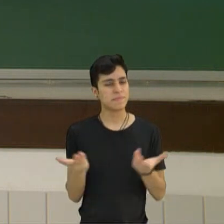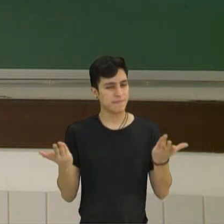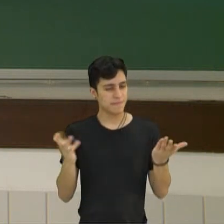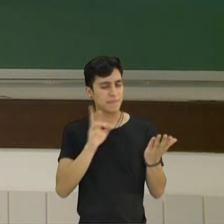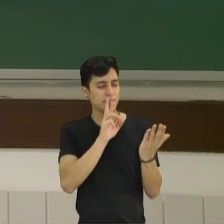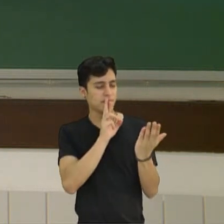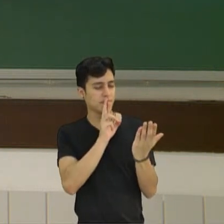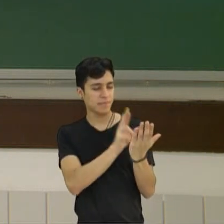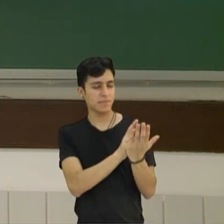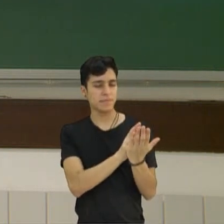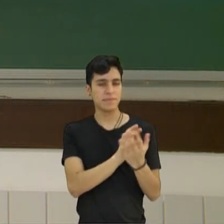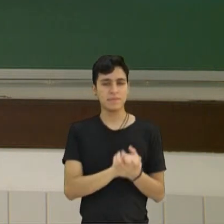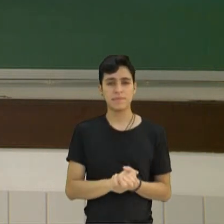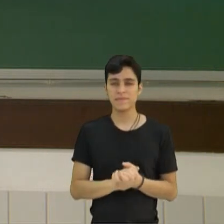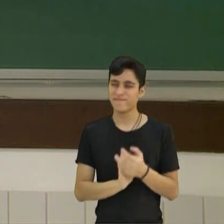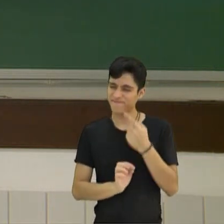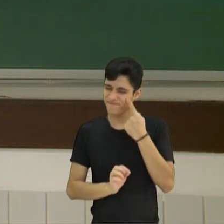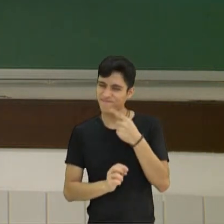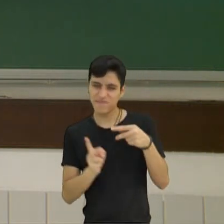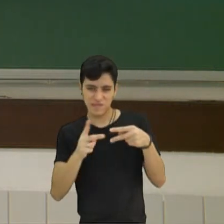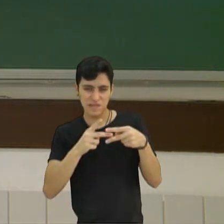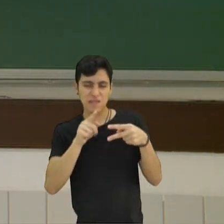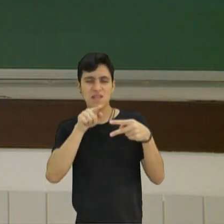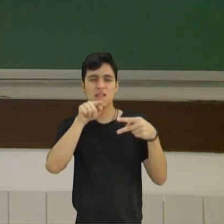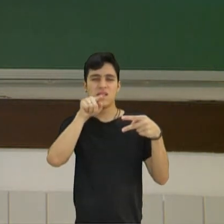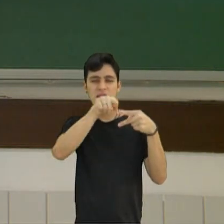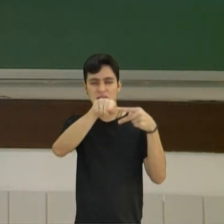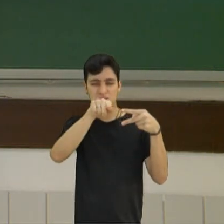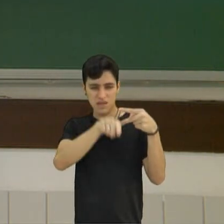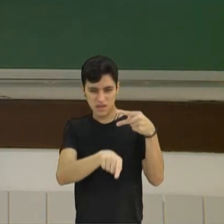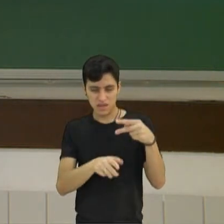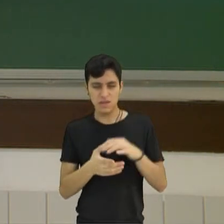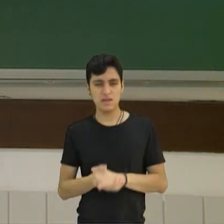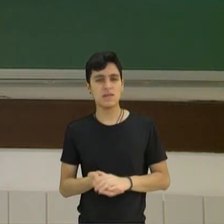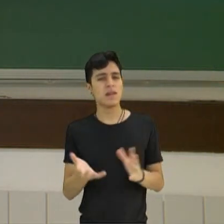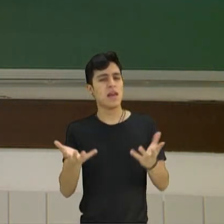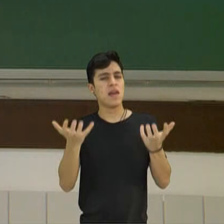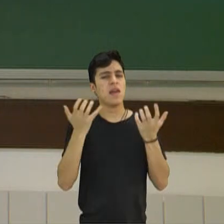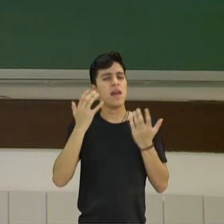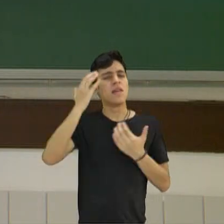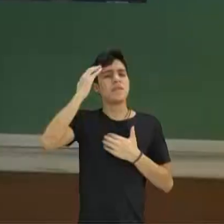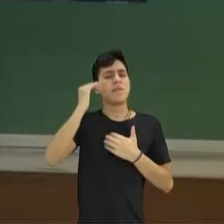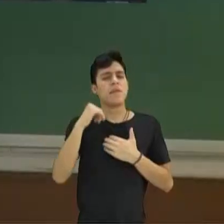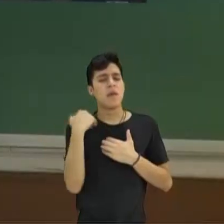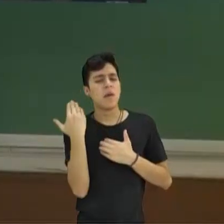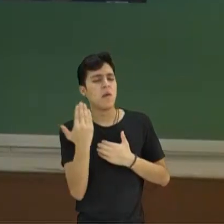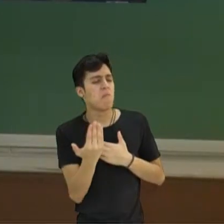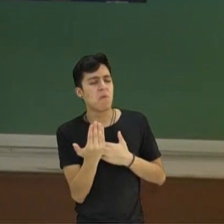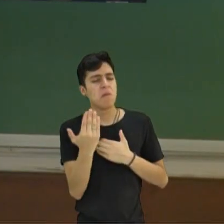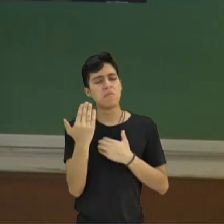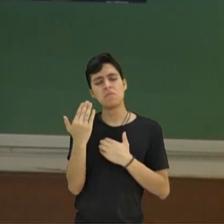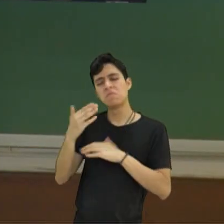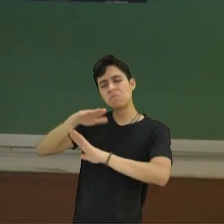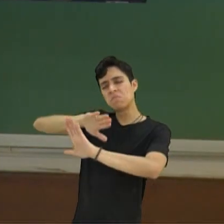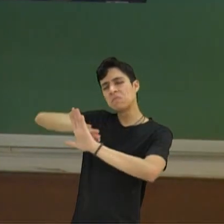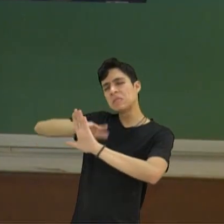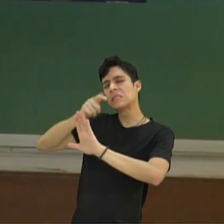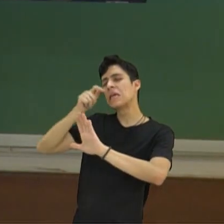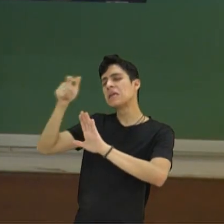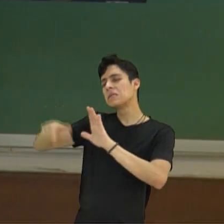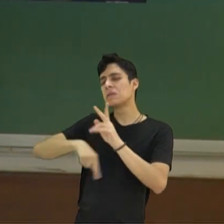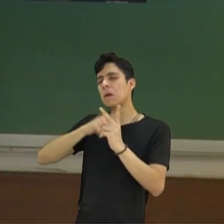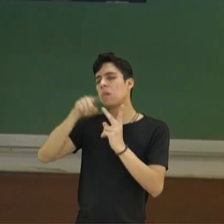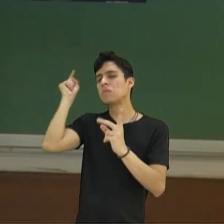Respondeu? Agora nós tínhamos duas perguntas, né? Uma querendo saber qual a intenção, o objetivo, a finalidade desse